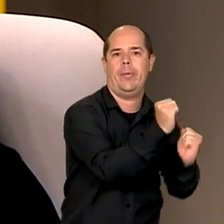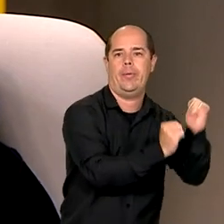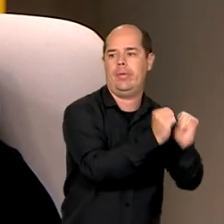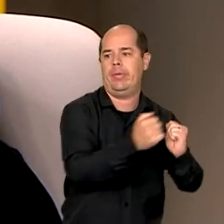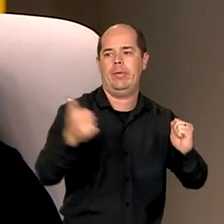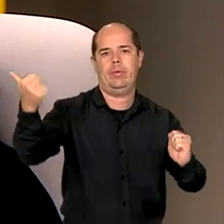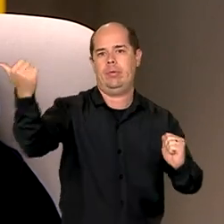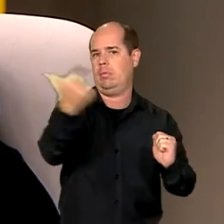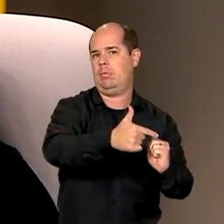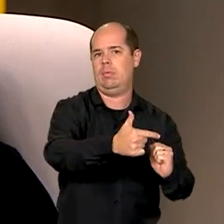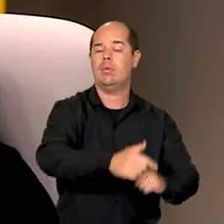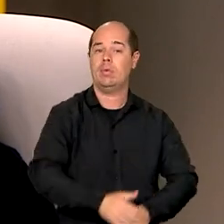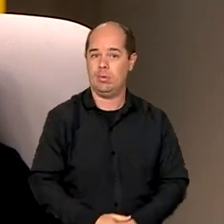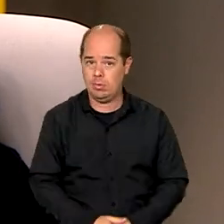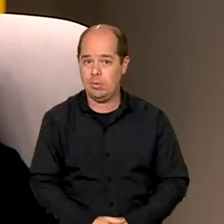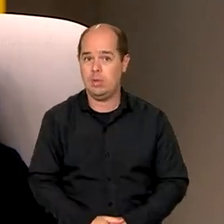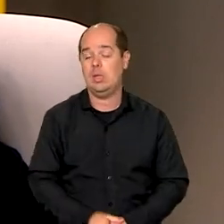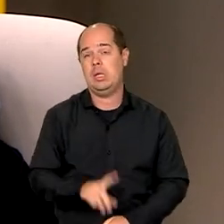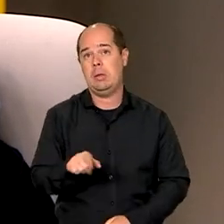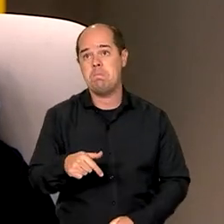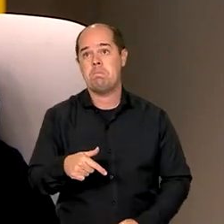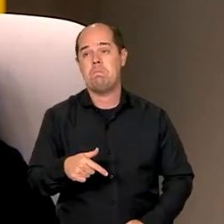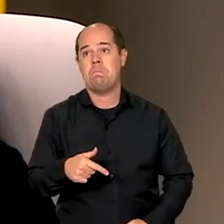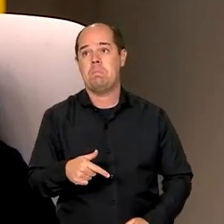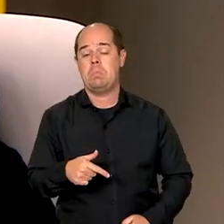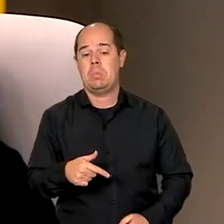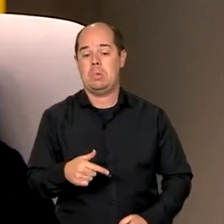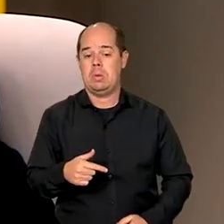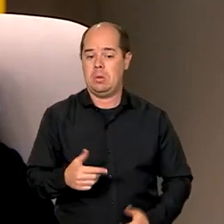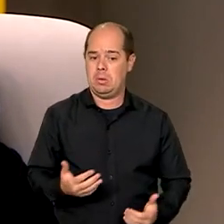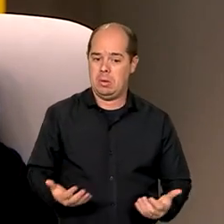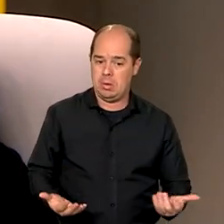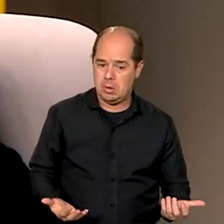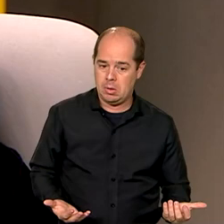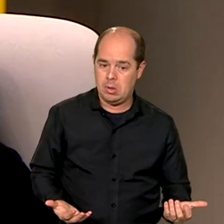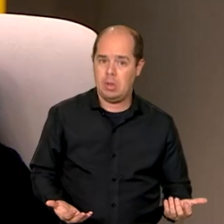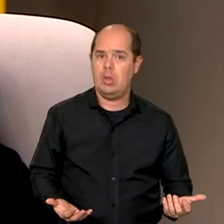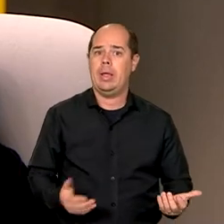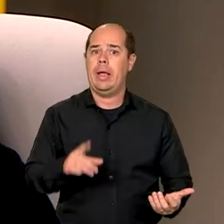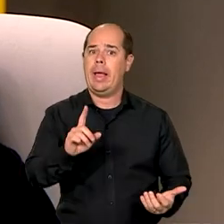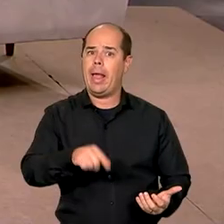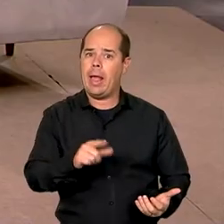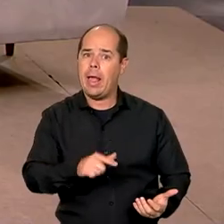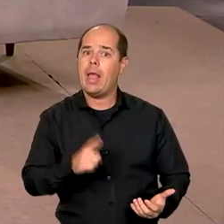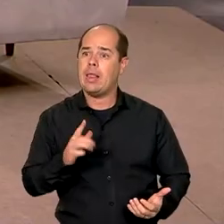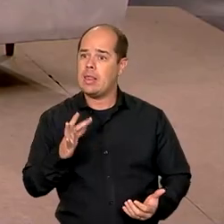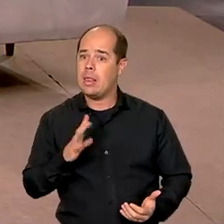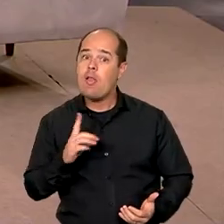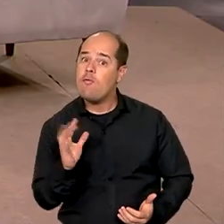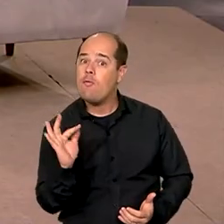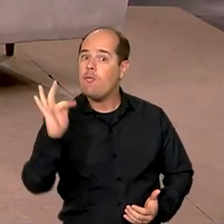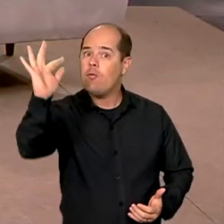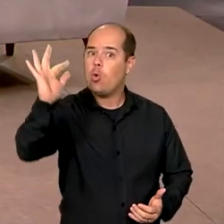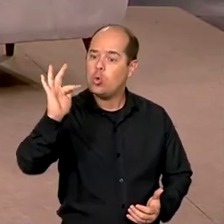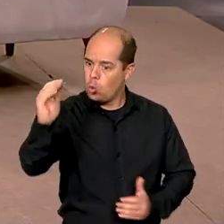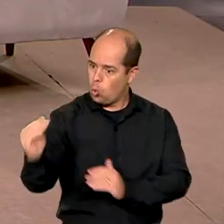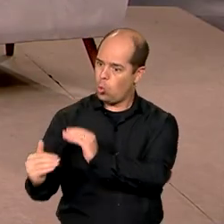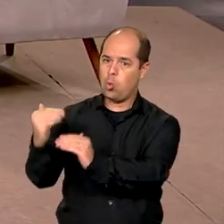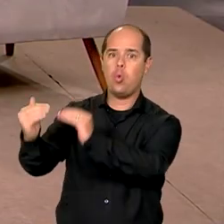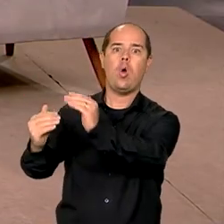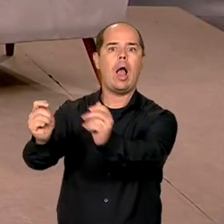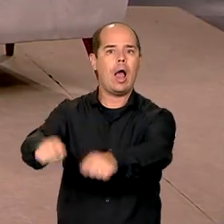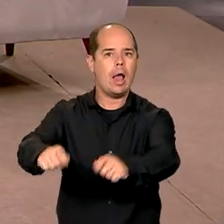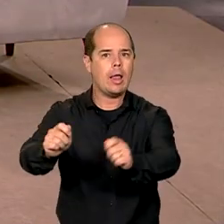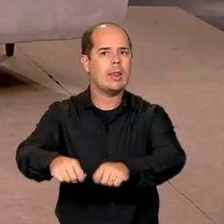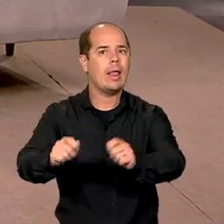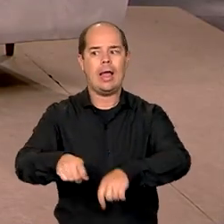criativa como um setor pungente, um setor promissor, né, um setor promissor e um setor que é importante para a economia brasileira, porque